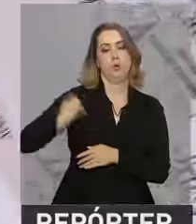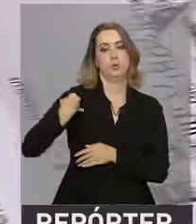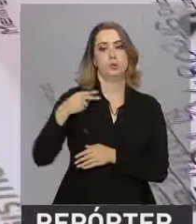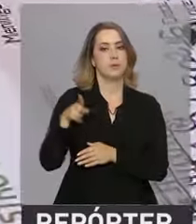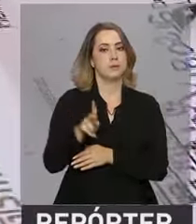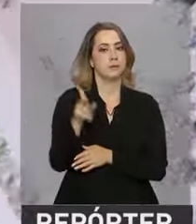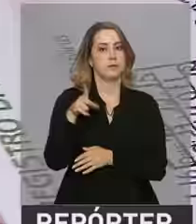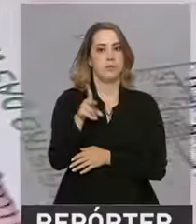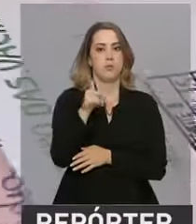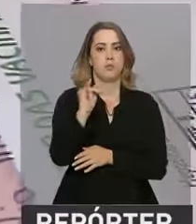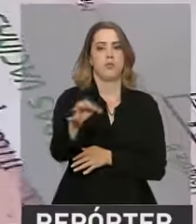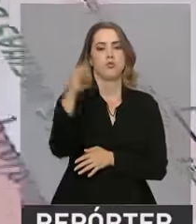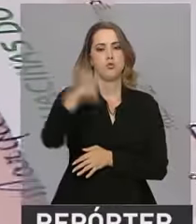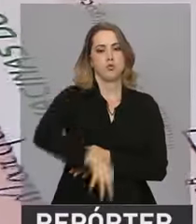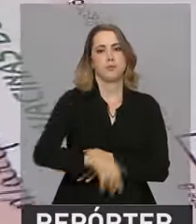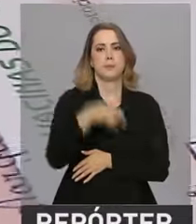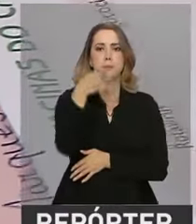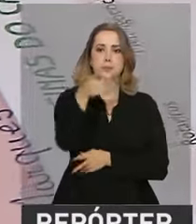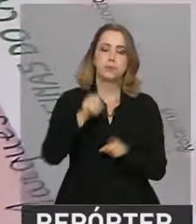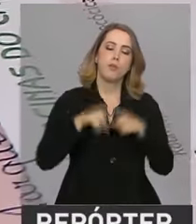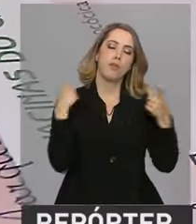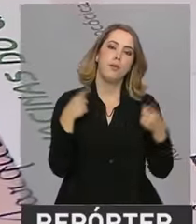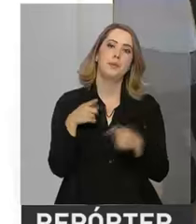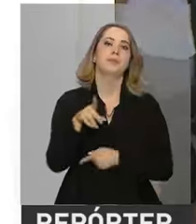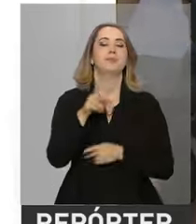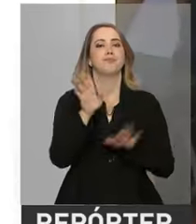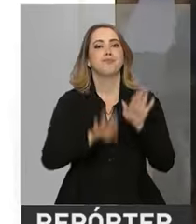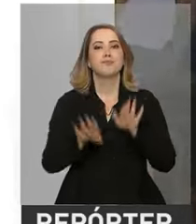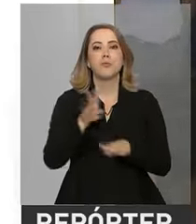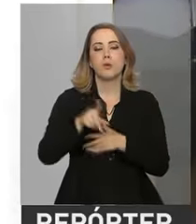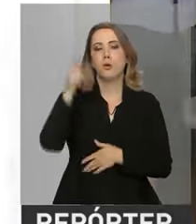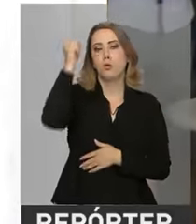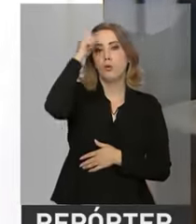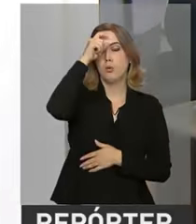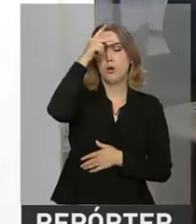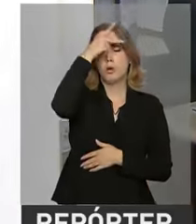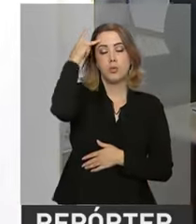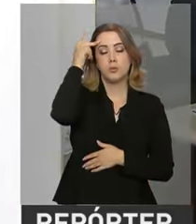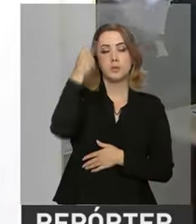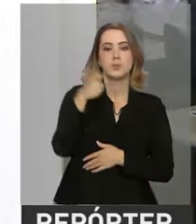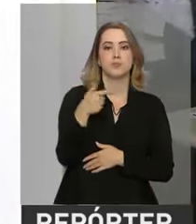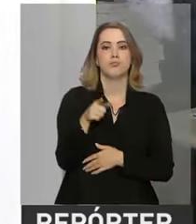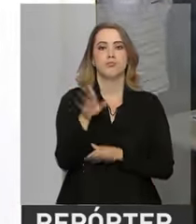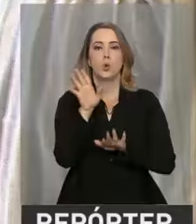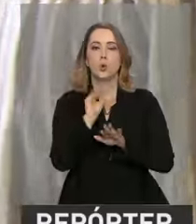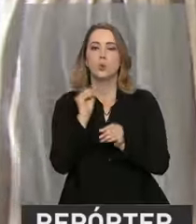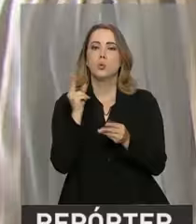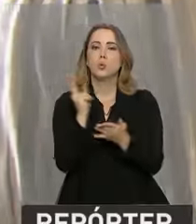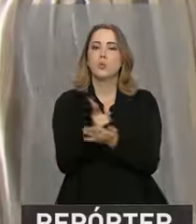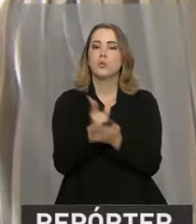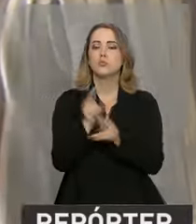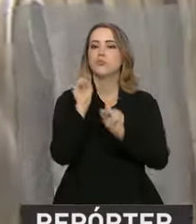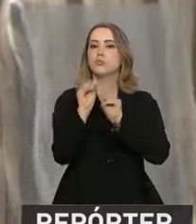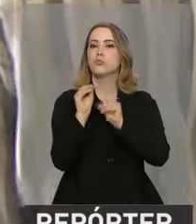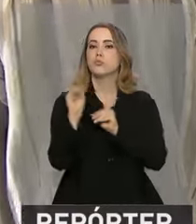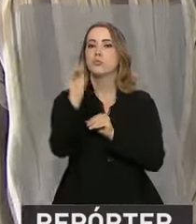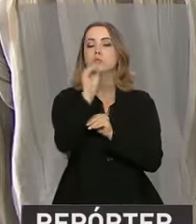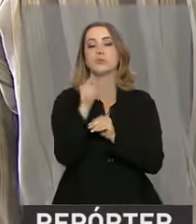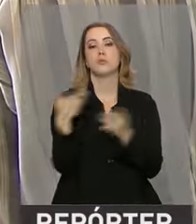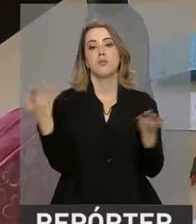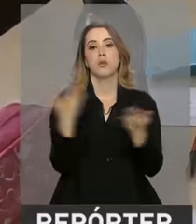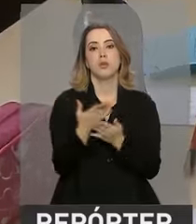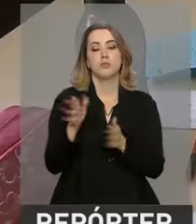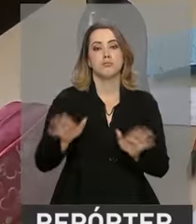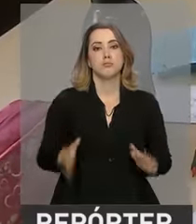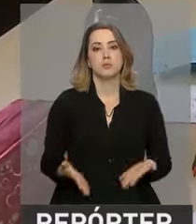dias. Mas nem todo mundo tem o cuidado de Lidier e é para estimular os pais a levar os seus filhos aos postos de